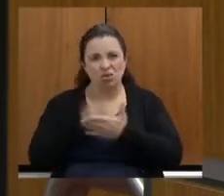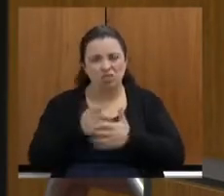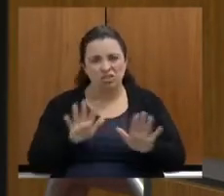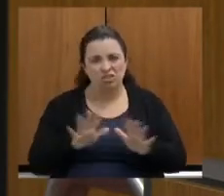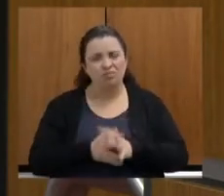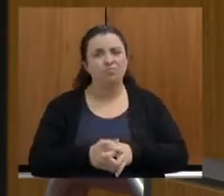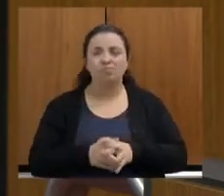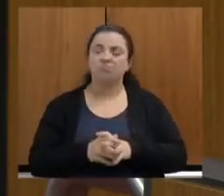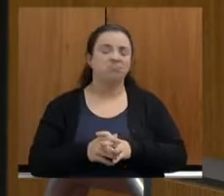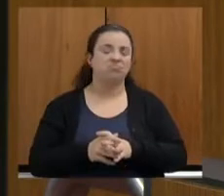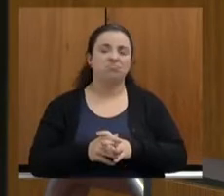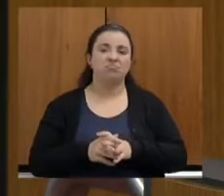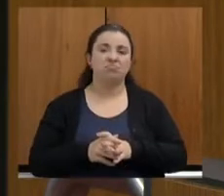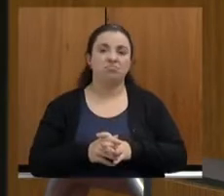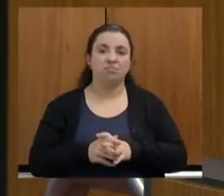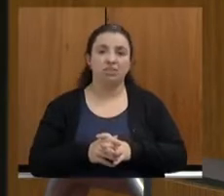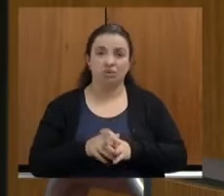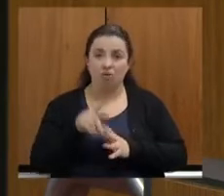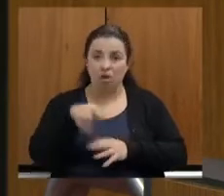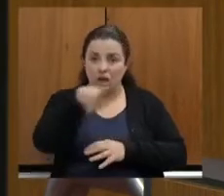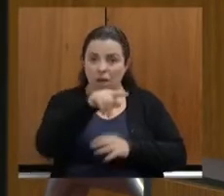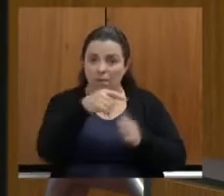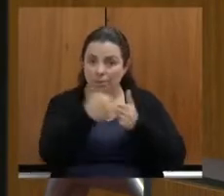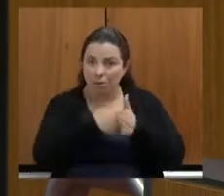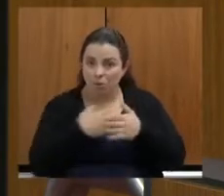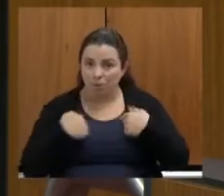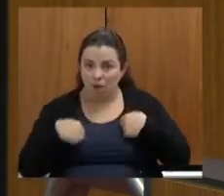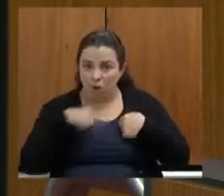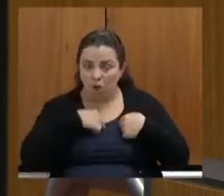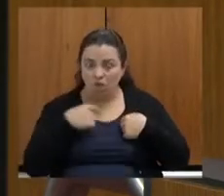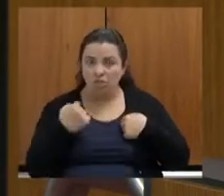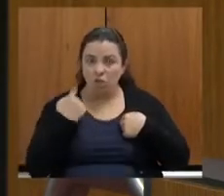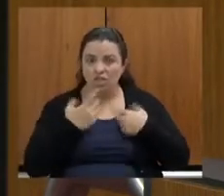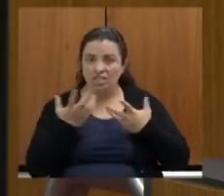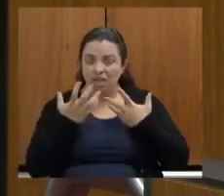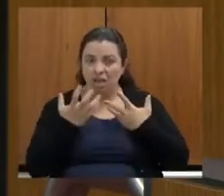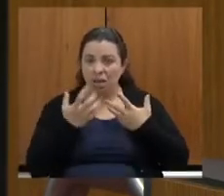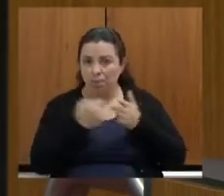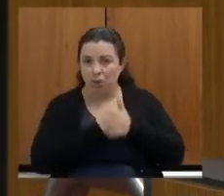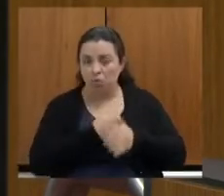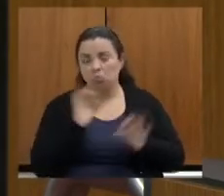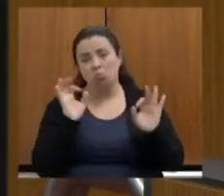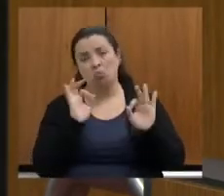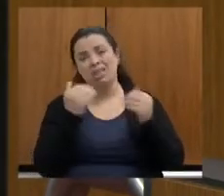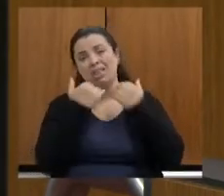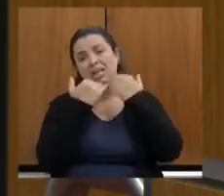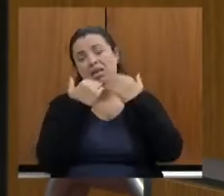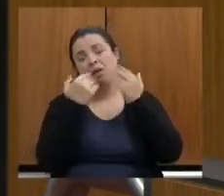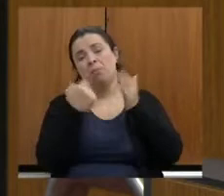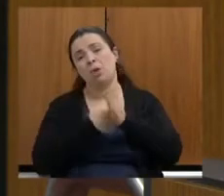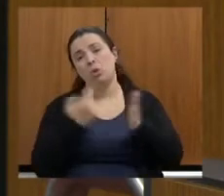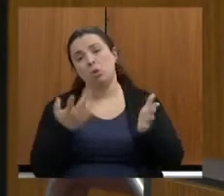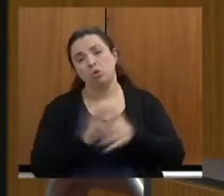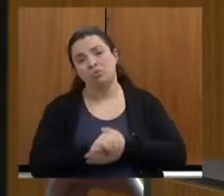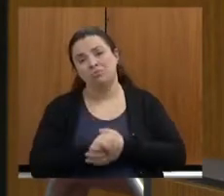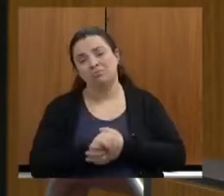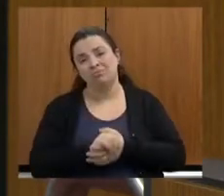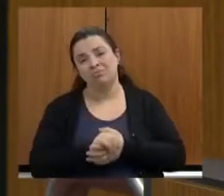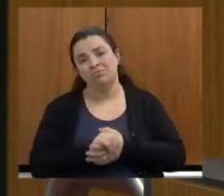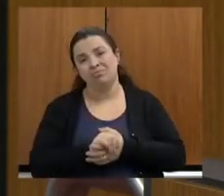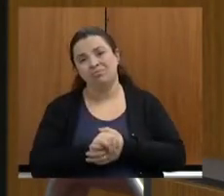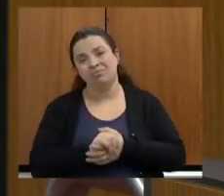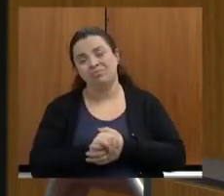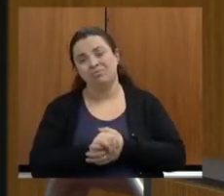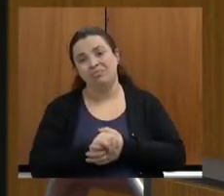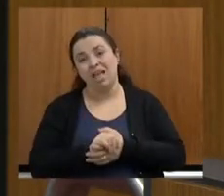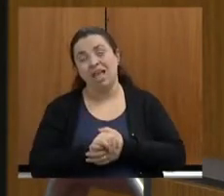embora as casas né estão sendo construídas te encher os olhos como muitos dizem né é uma mansão